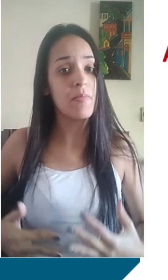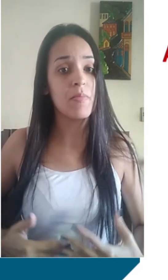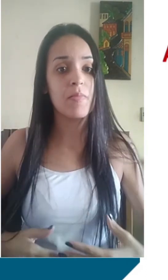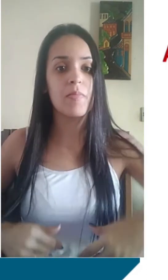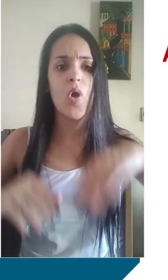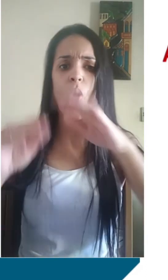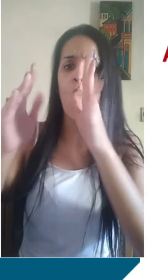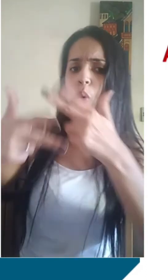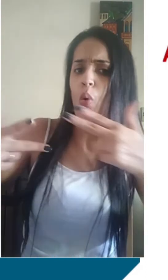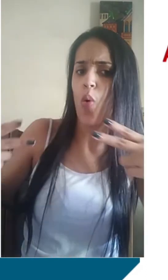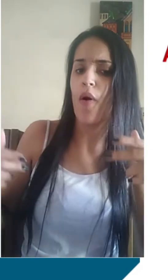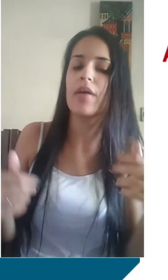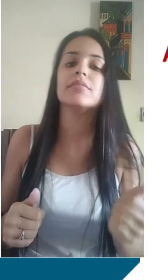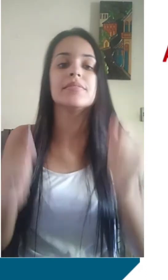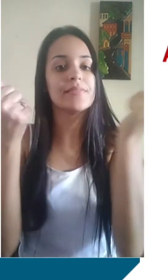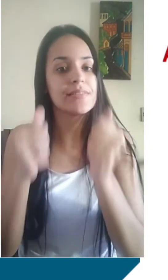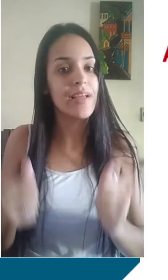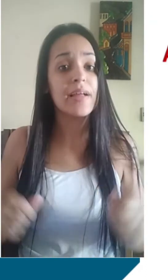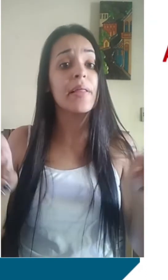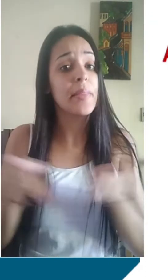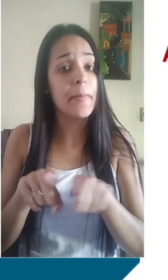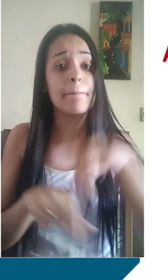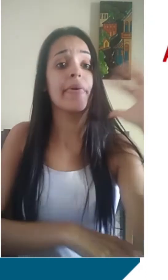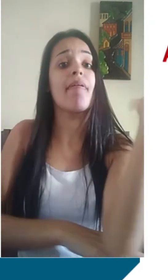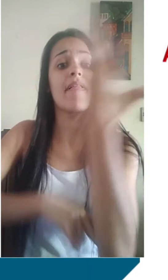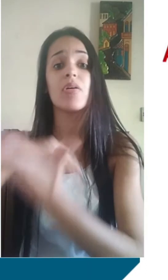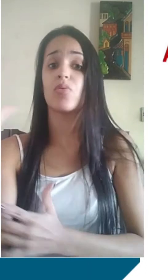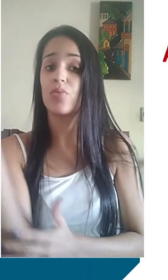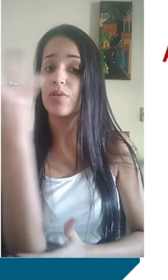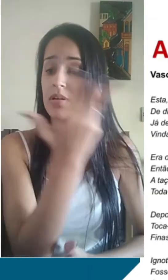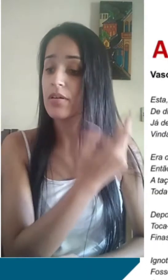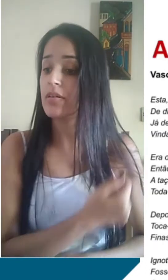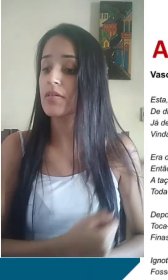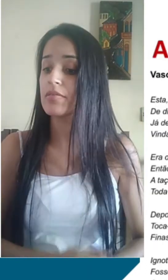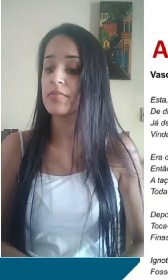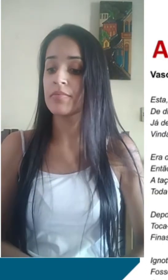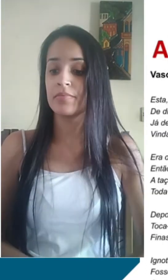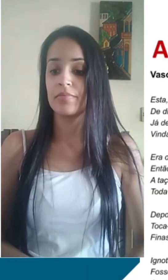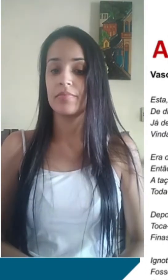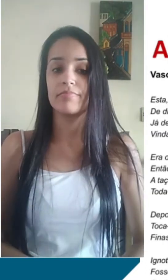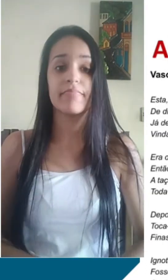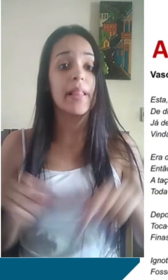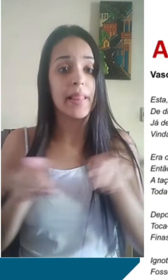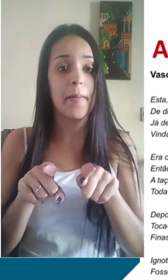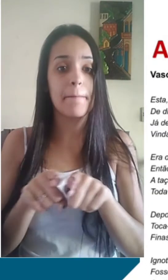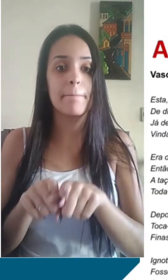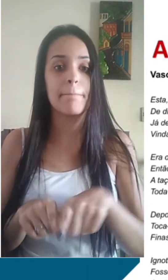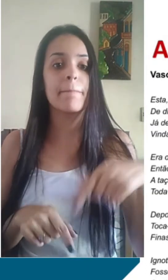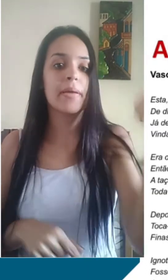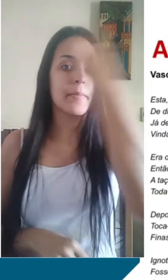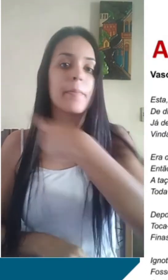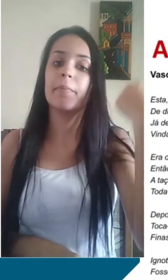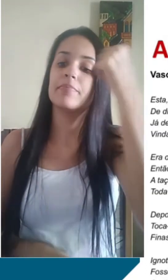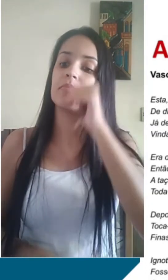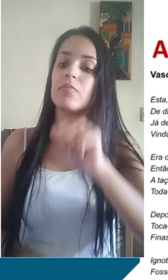Em alguns, temos também a descrição da figura feminina. Vaso grego.